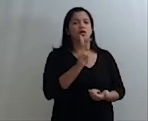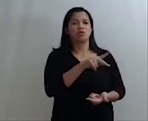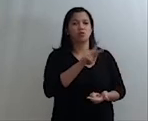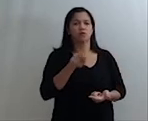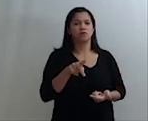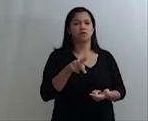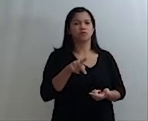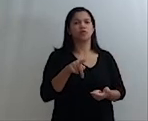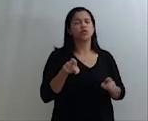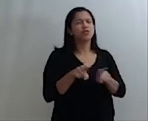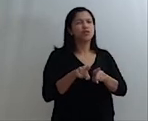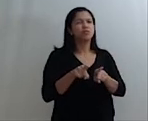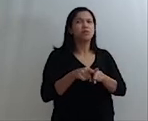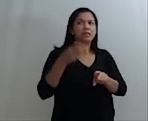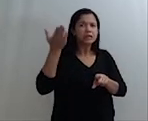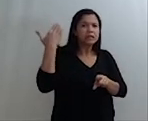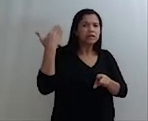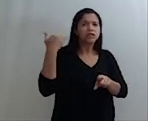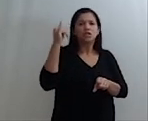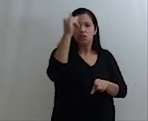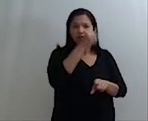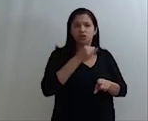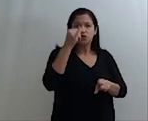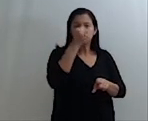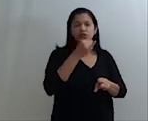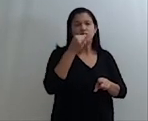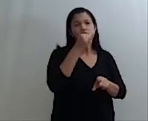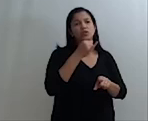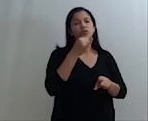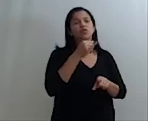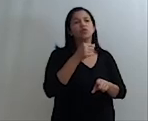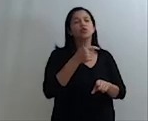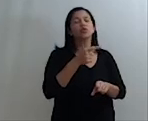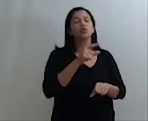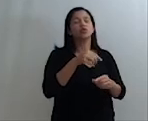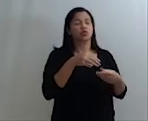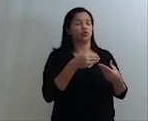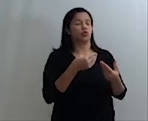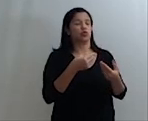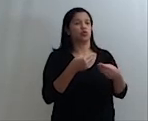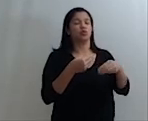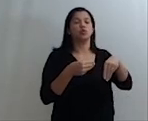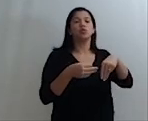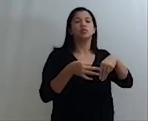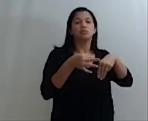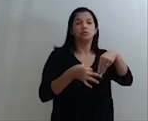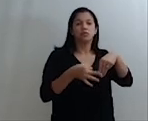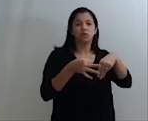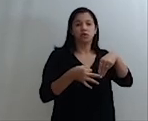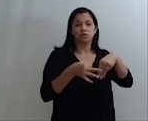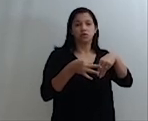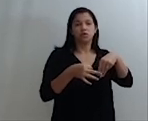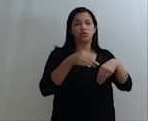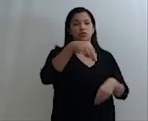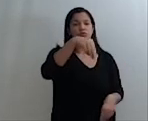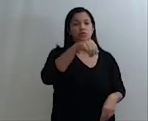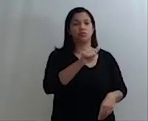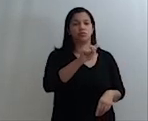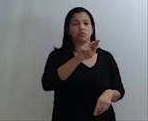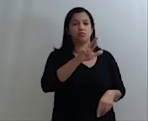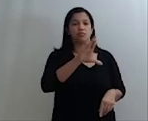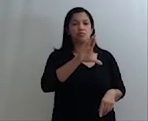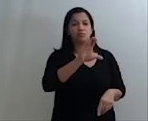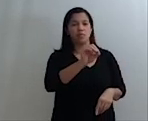precedente antigo já até do ministro marco Aurélio do qual eu destaco um pequeno trecho que diz o seguinte